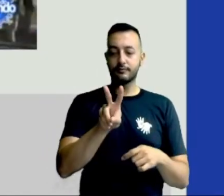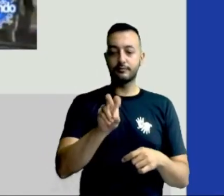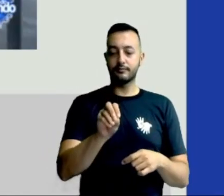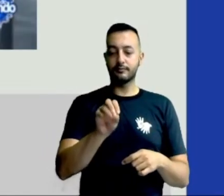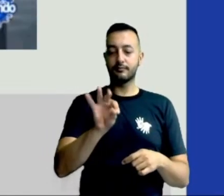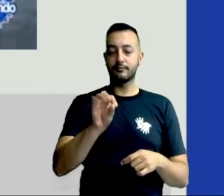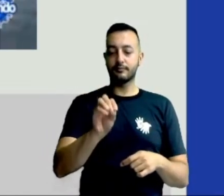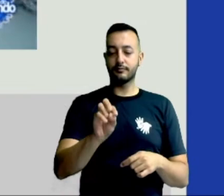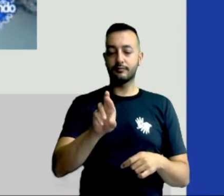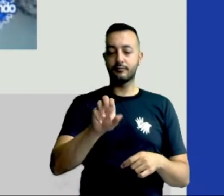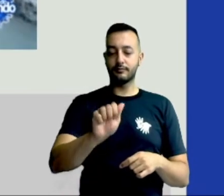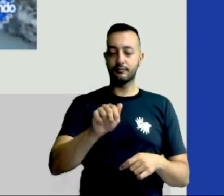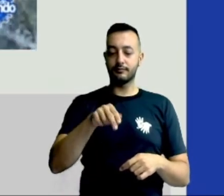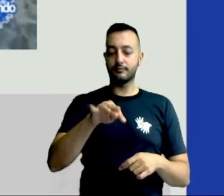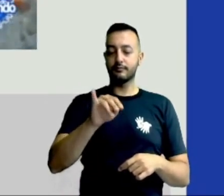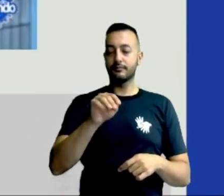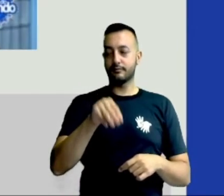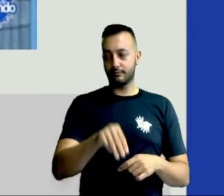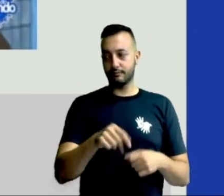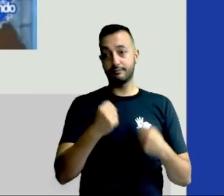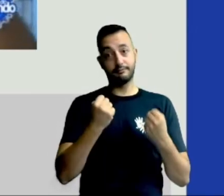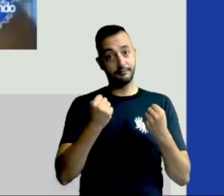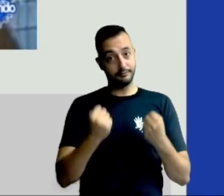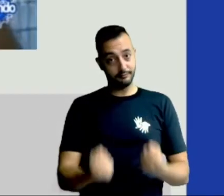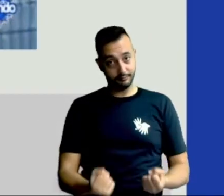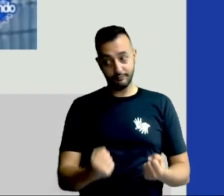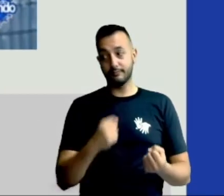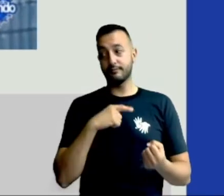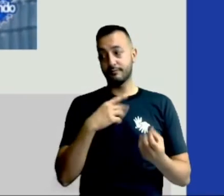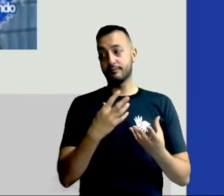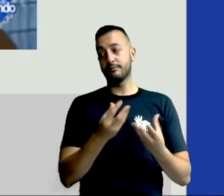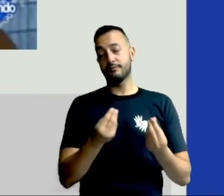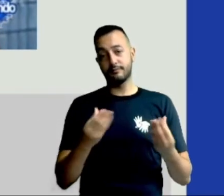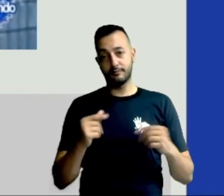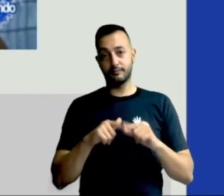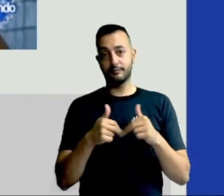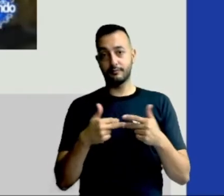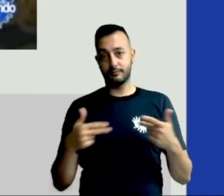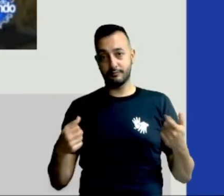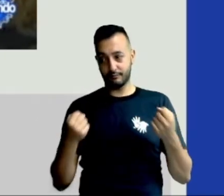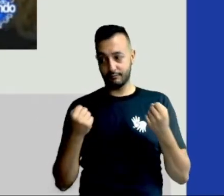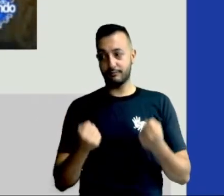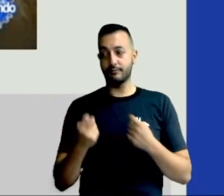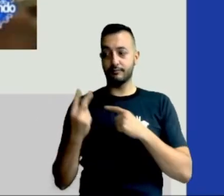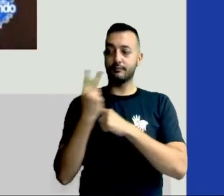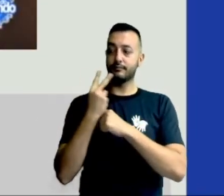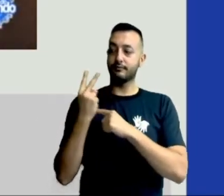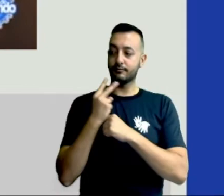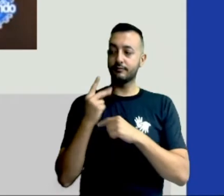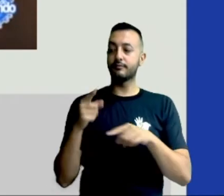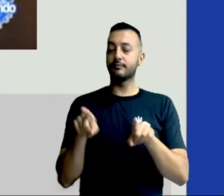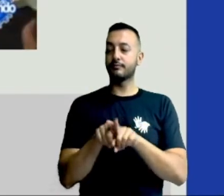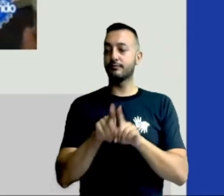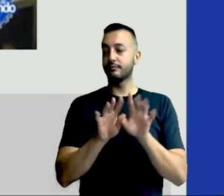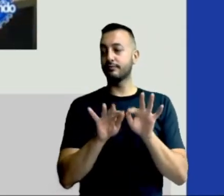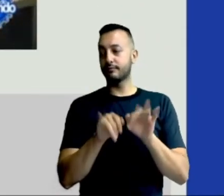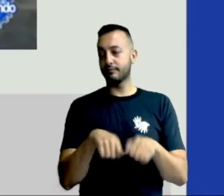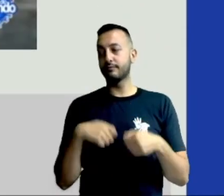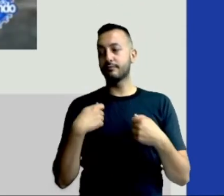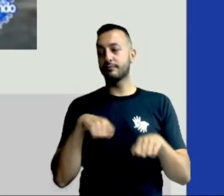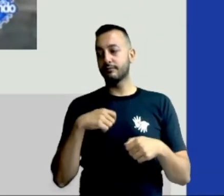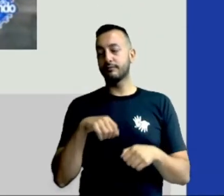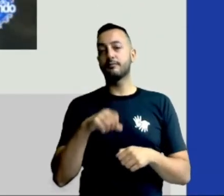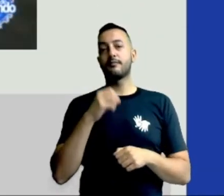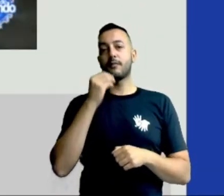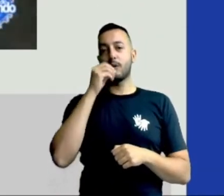Votorantim. Como uma indústria pesada, a gente tem que vestir vários equipamentos de proteção e no final tem até que passar por um teste do